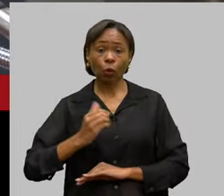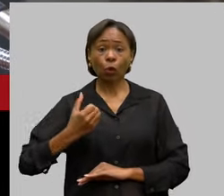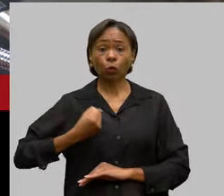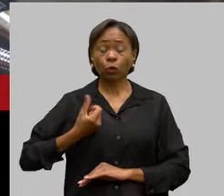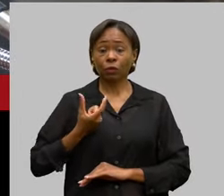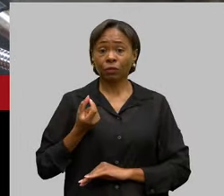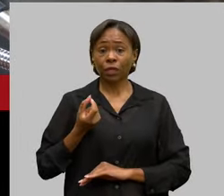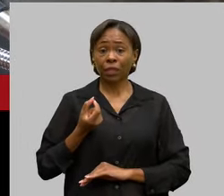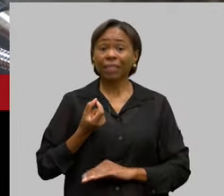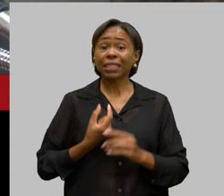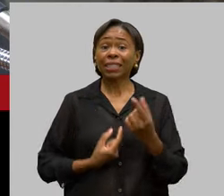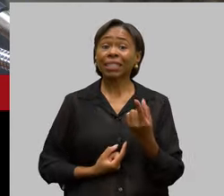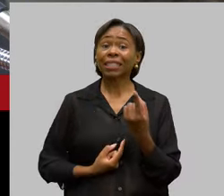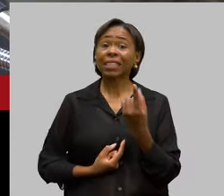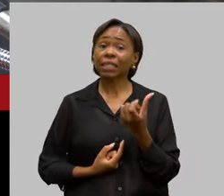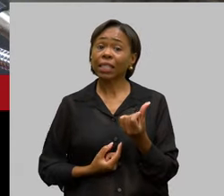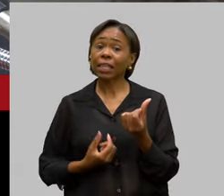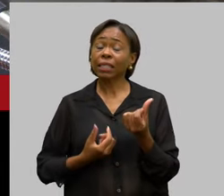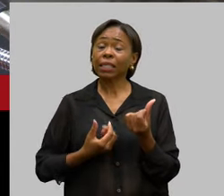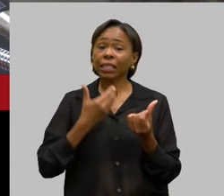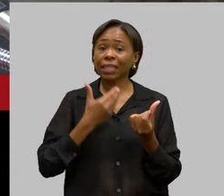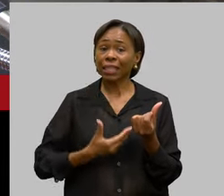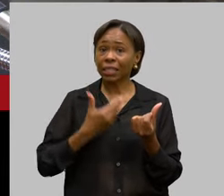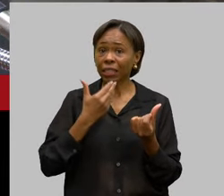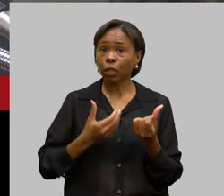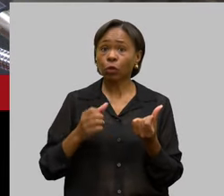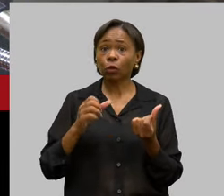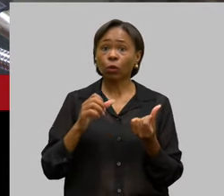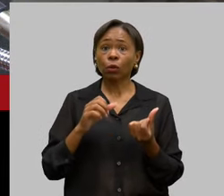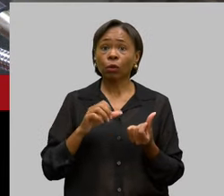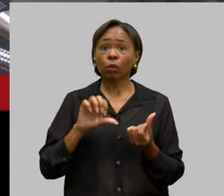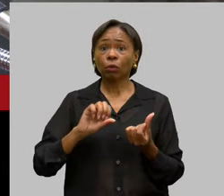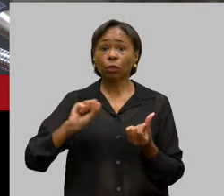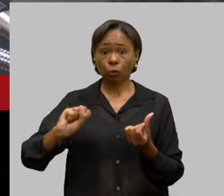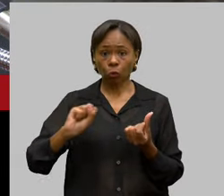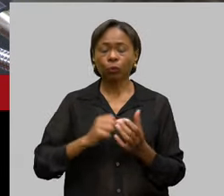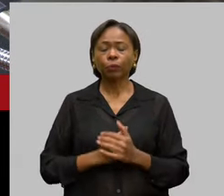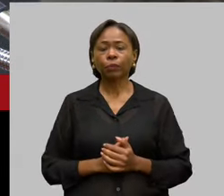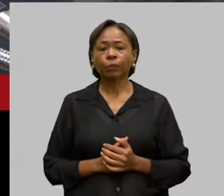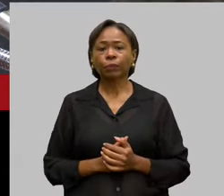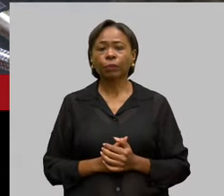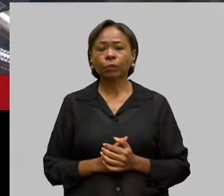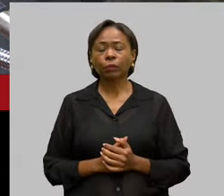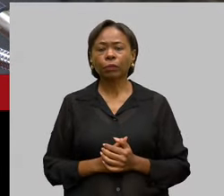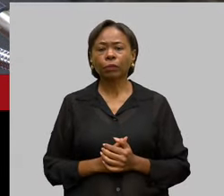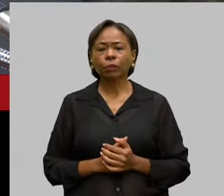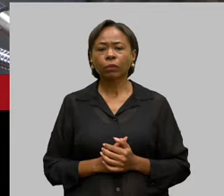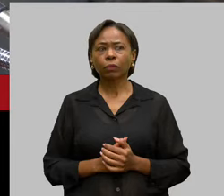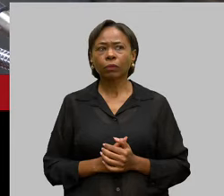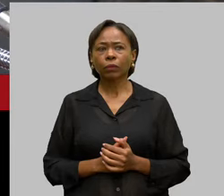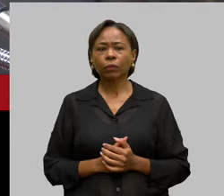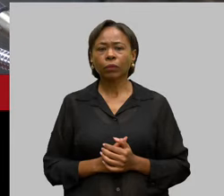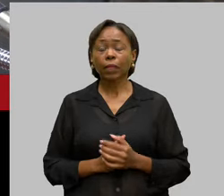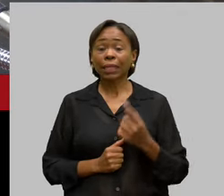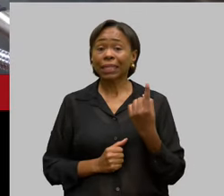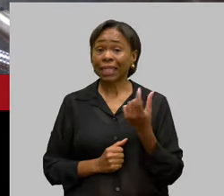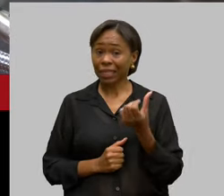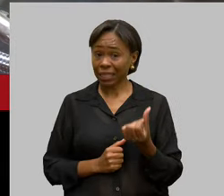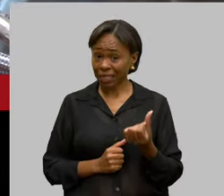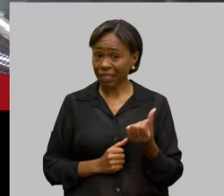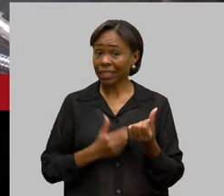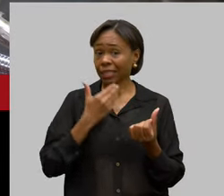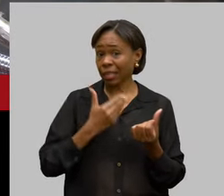98 foi até dia do meu aniversário também viu Então nesse naquele momento de 16 de dezembro de